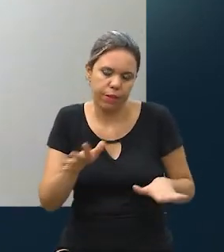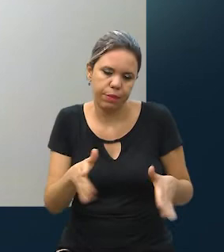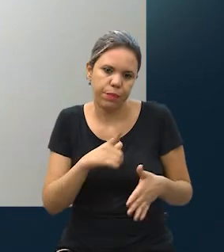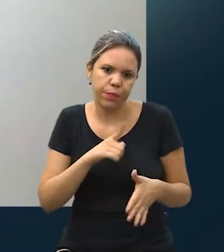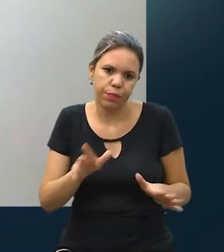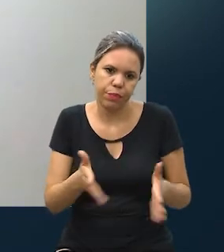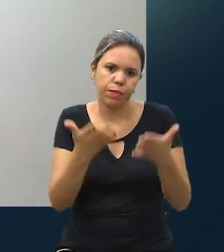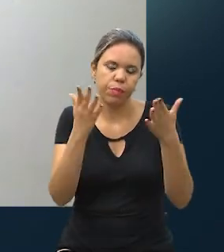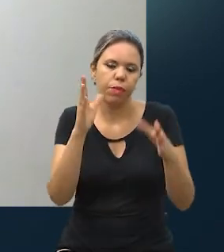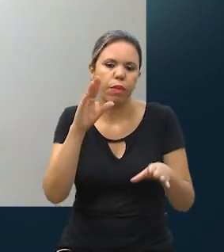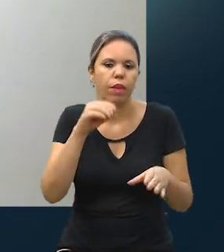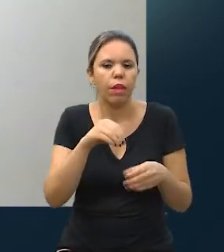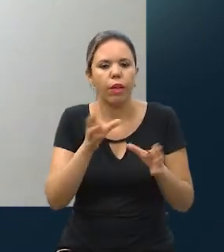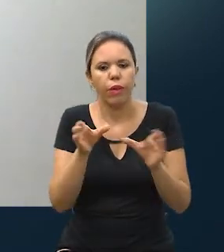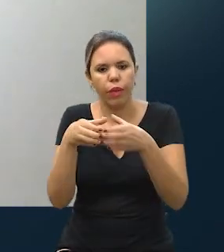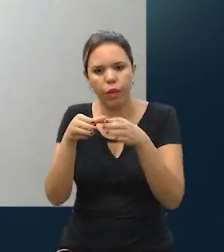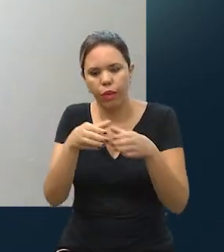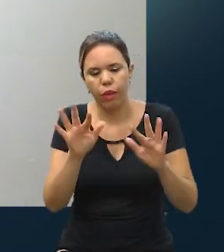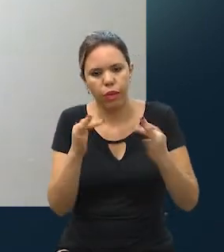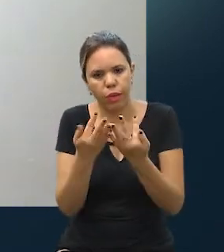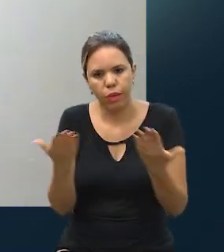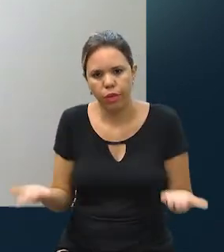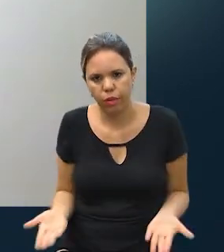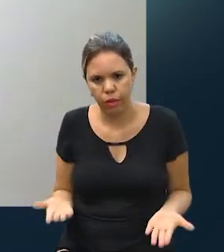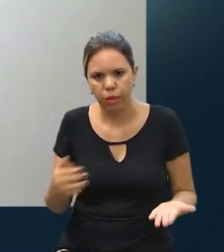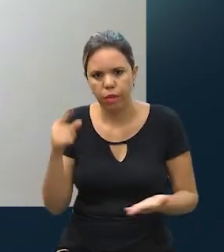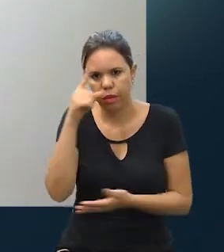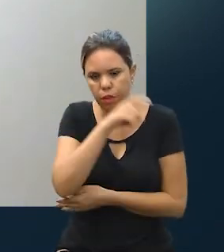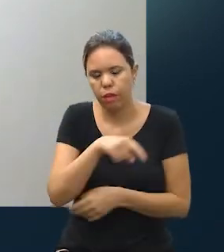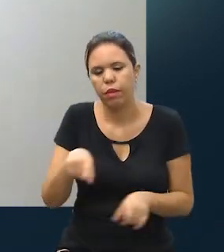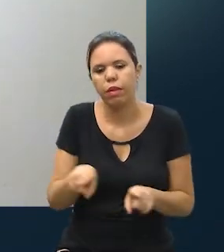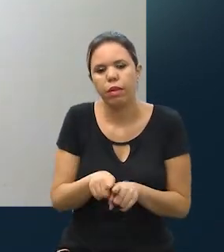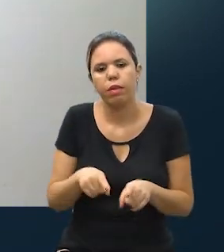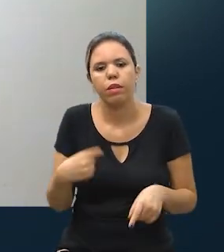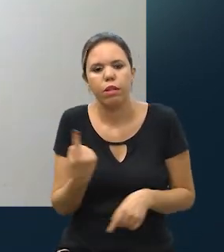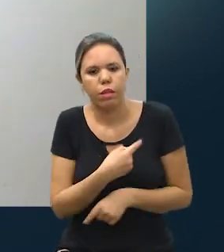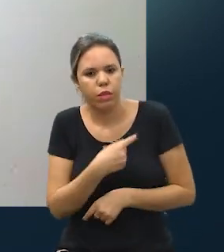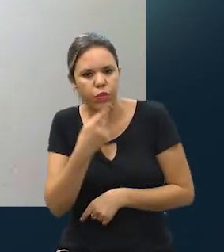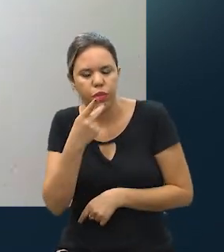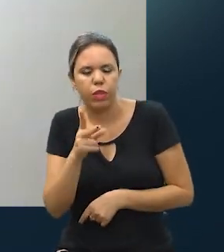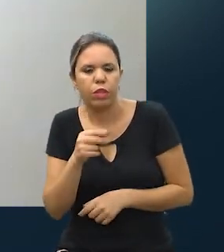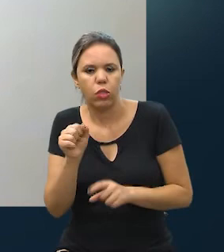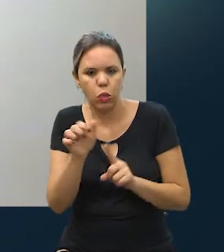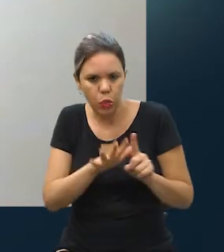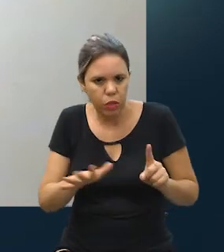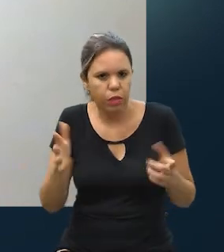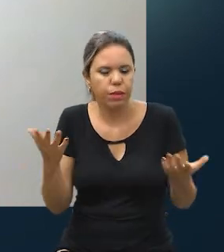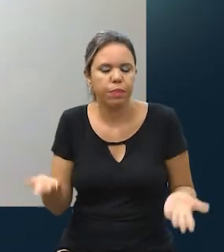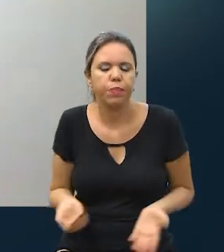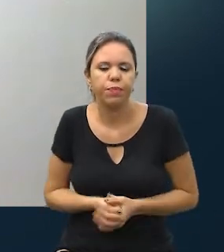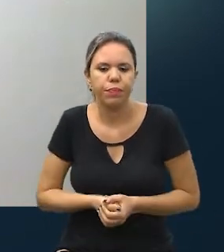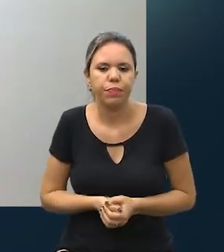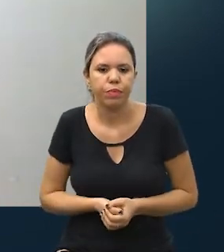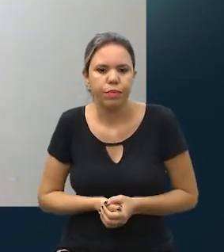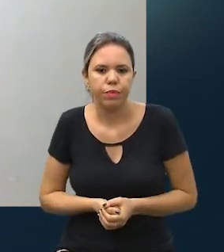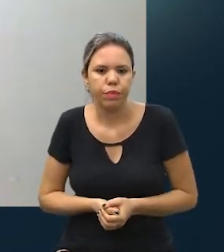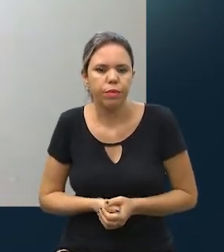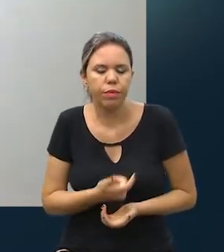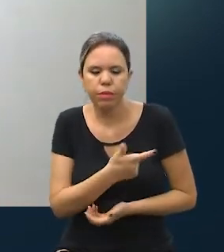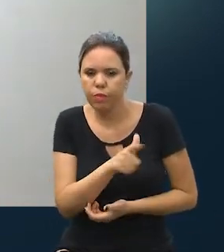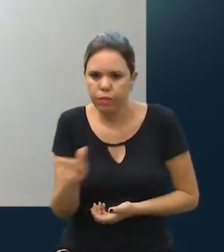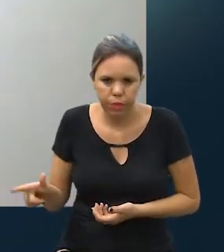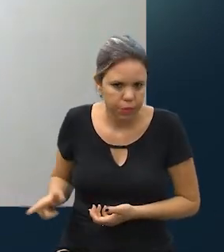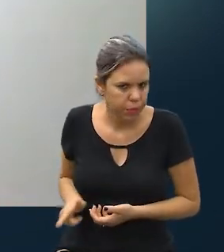de incentivo dentro do seu núcleo familiar. Mais difícil, então, quando a gente fala na sociedade, né? Não